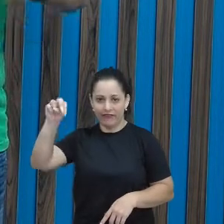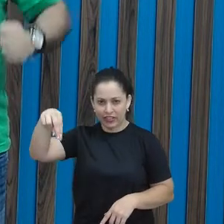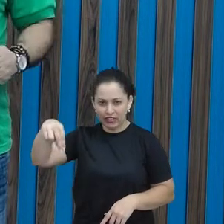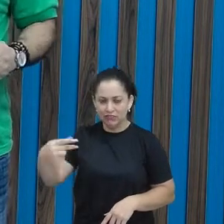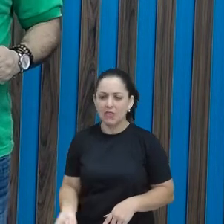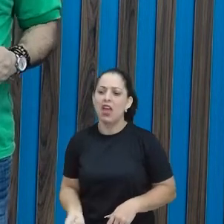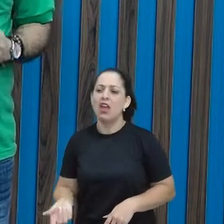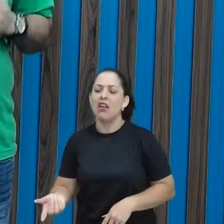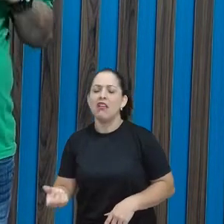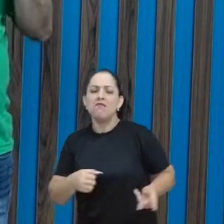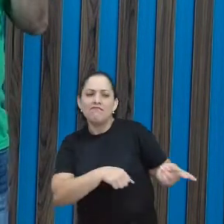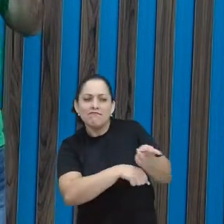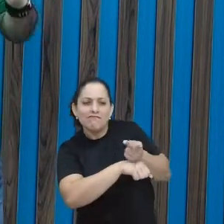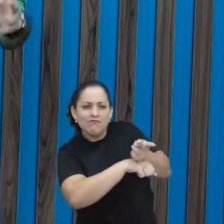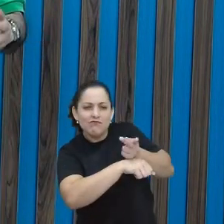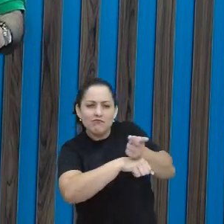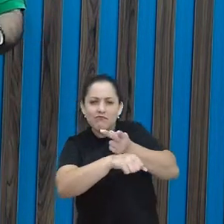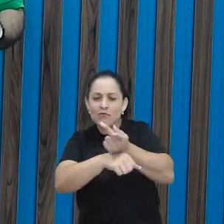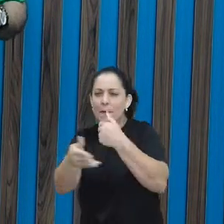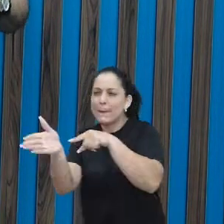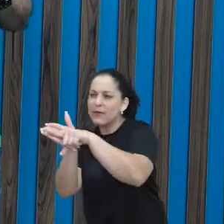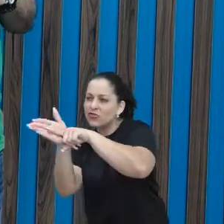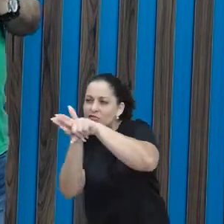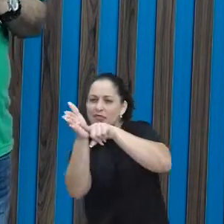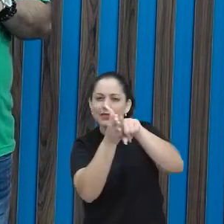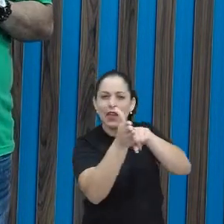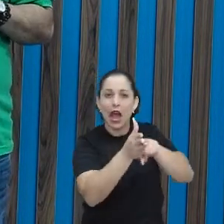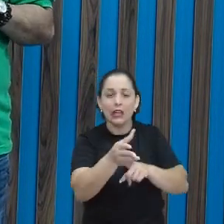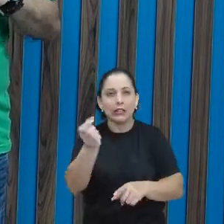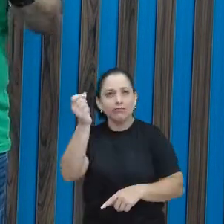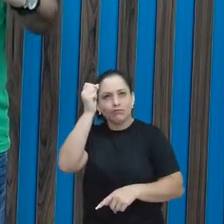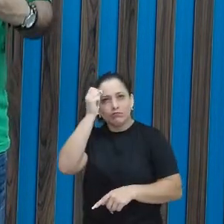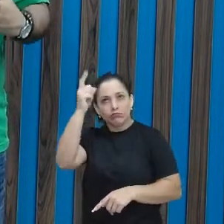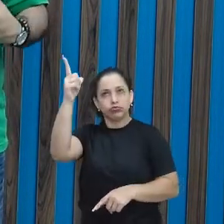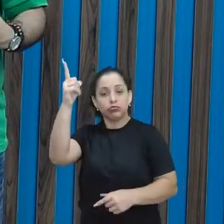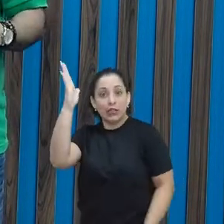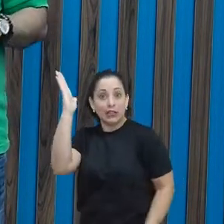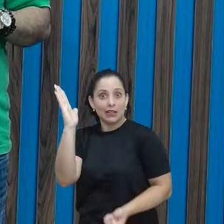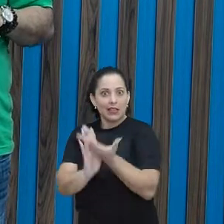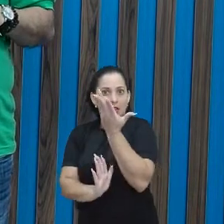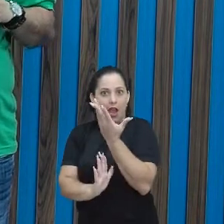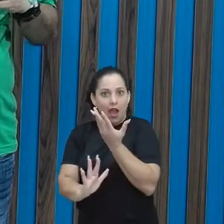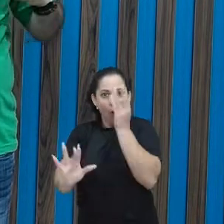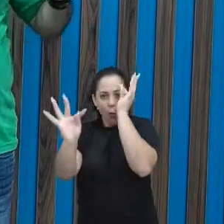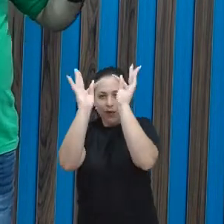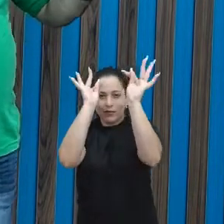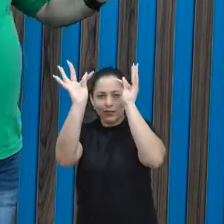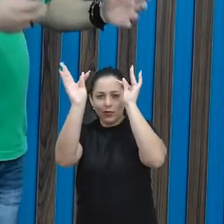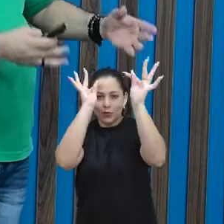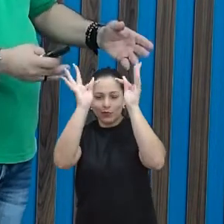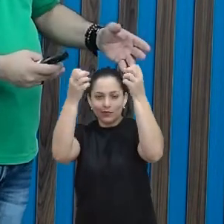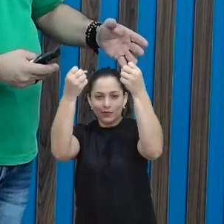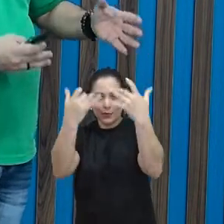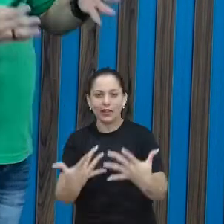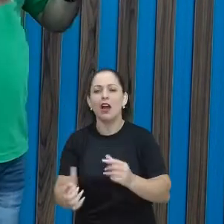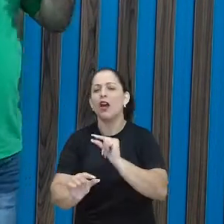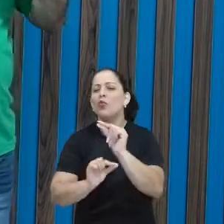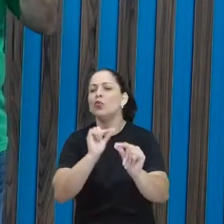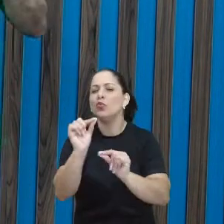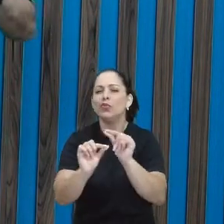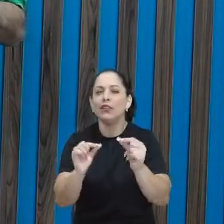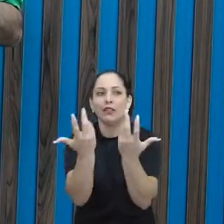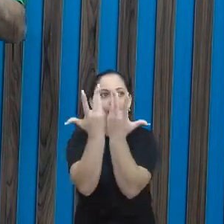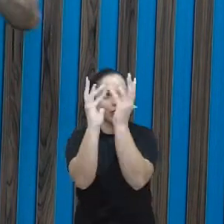mundo, pesquisando, né, e ele vai desenvolver uma teoria que diz que na natureza, né,